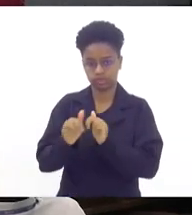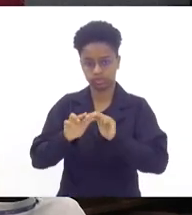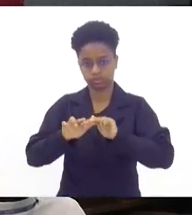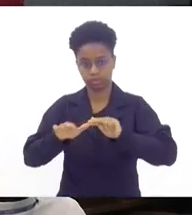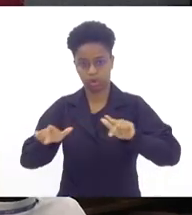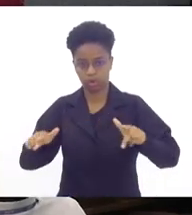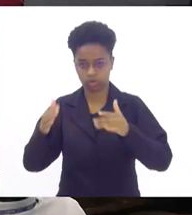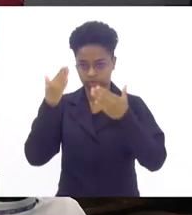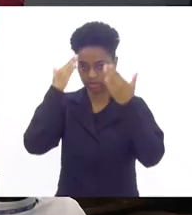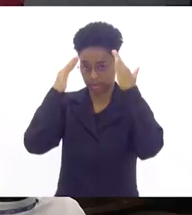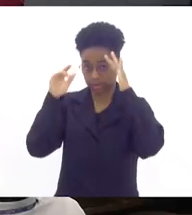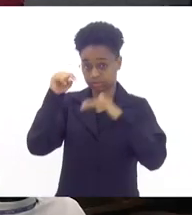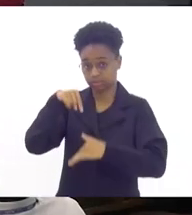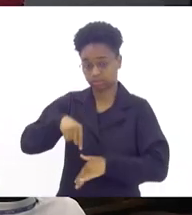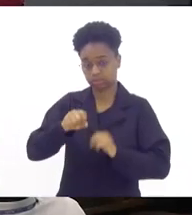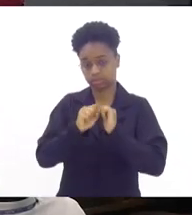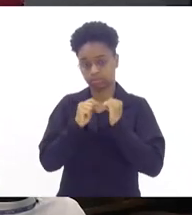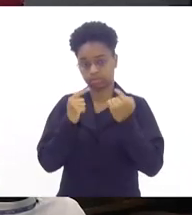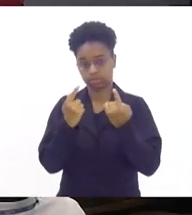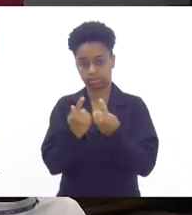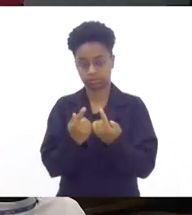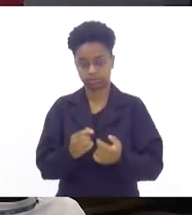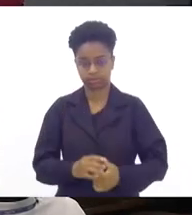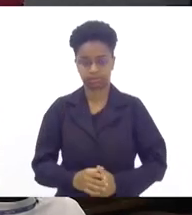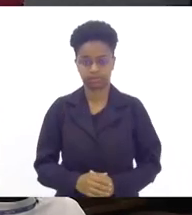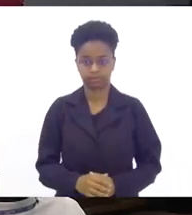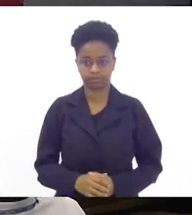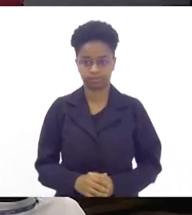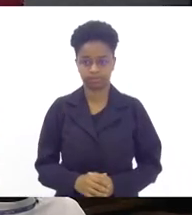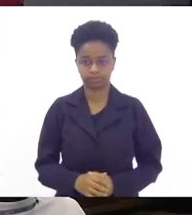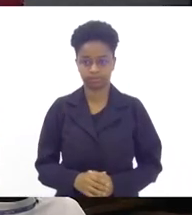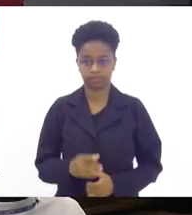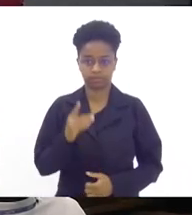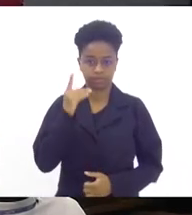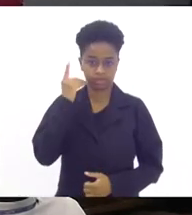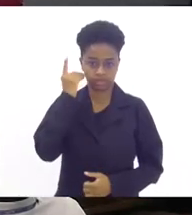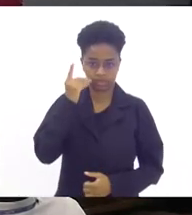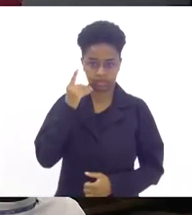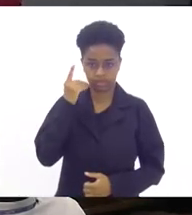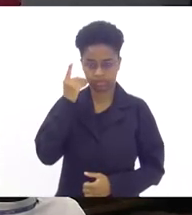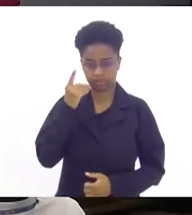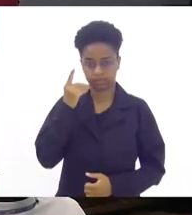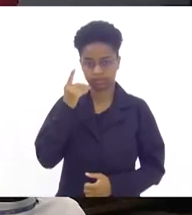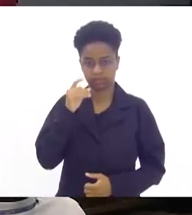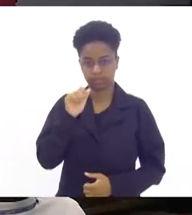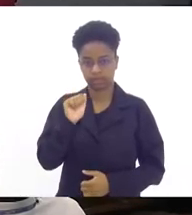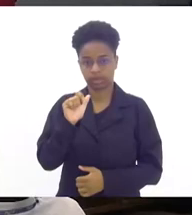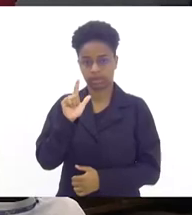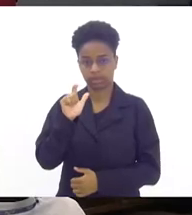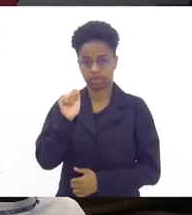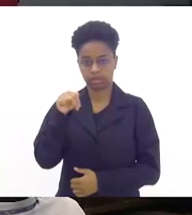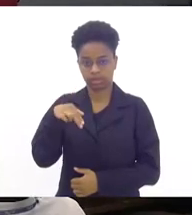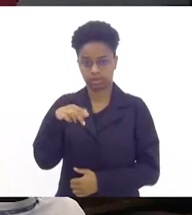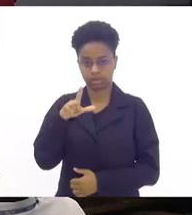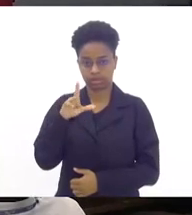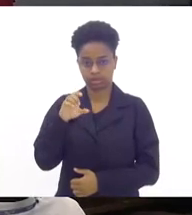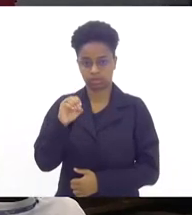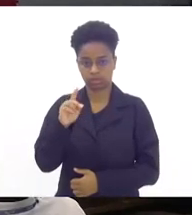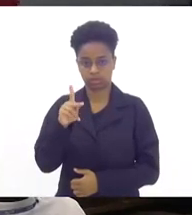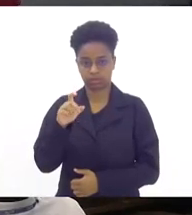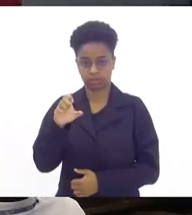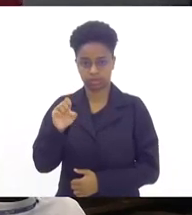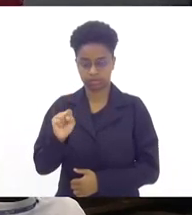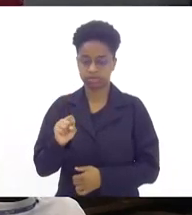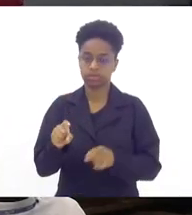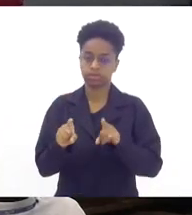e lazer dessa casa Deputado Alan Lopes que